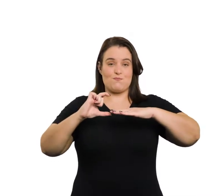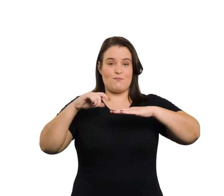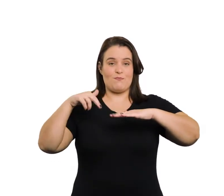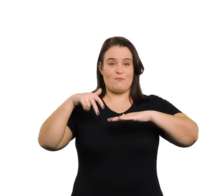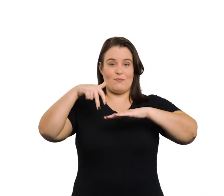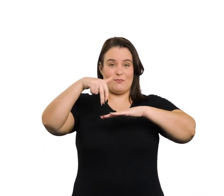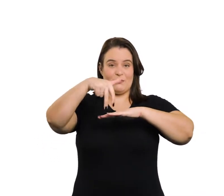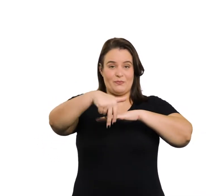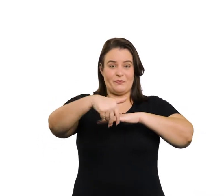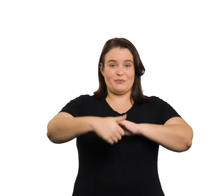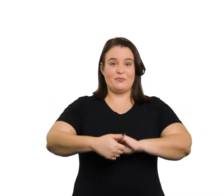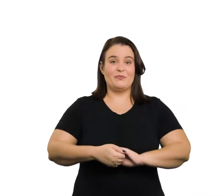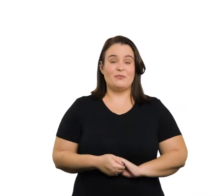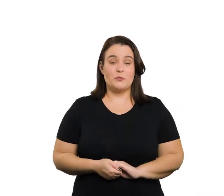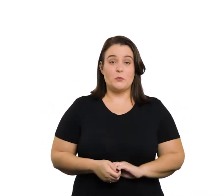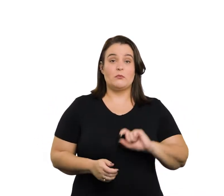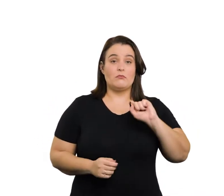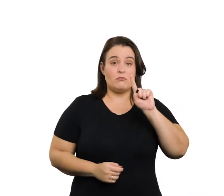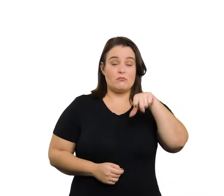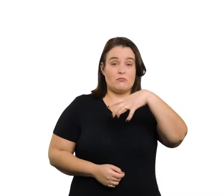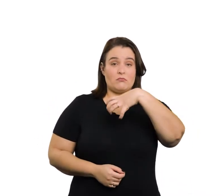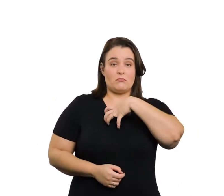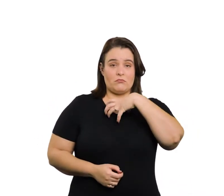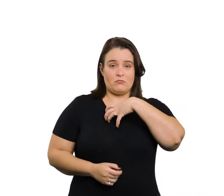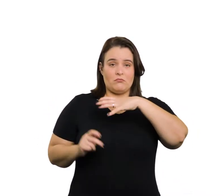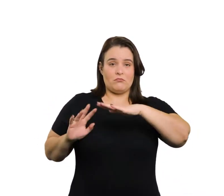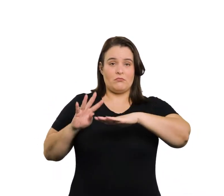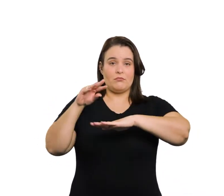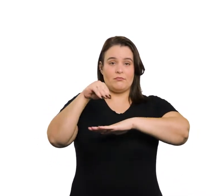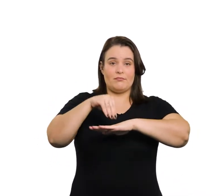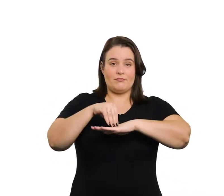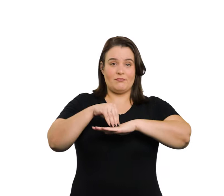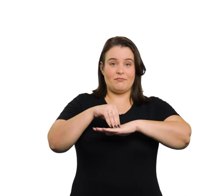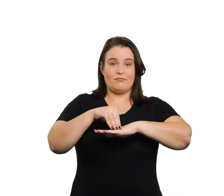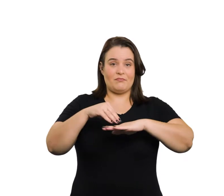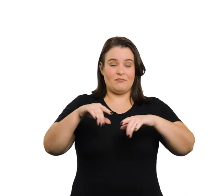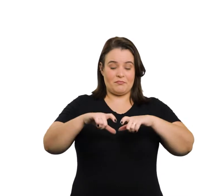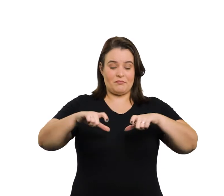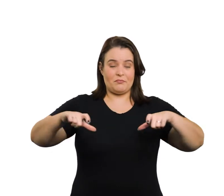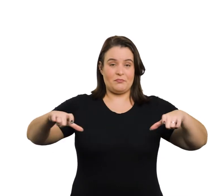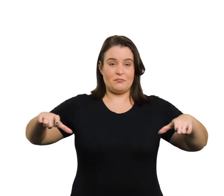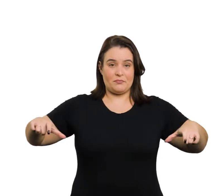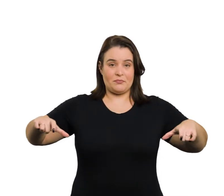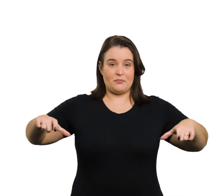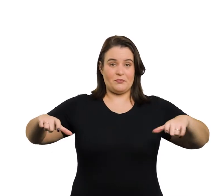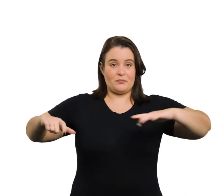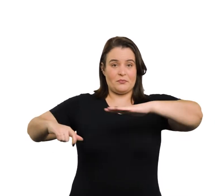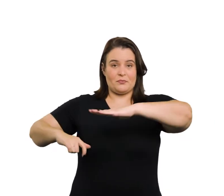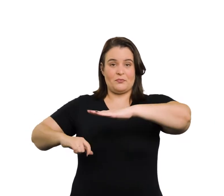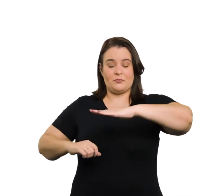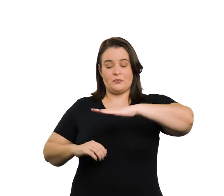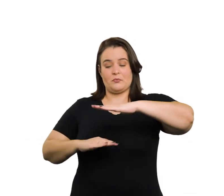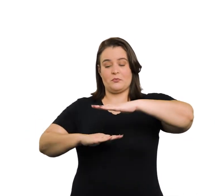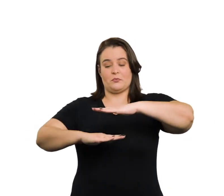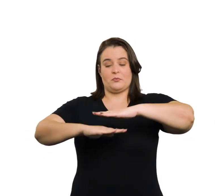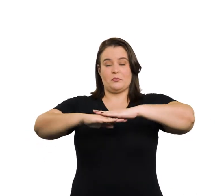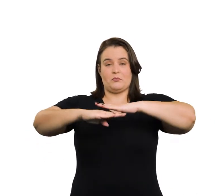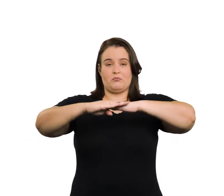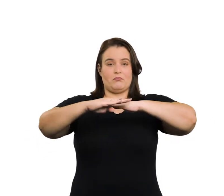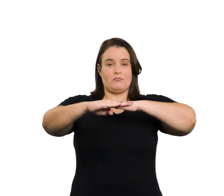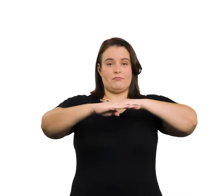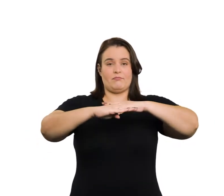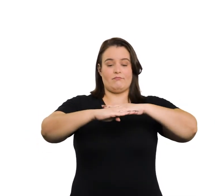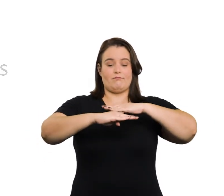A faixa elevada para travessia de pedestres é um dispositivo implantado no trecho da pista onde o